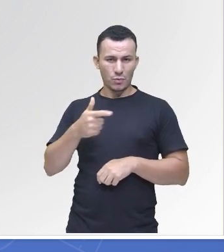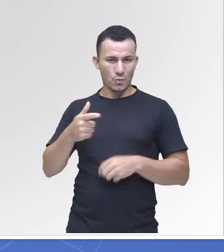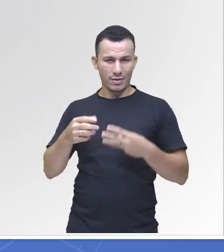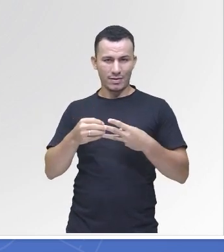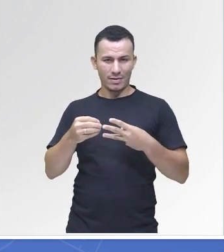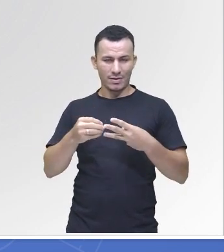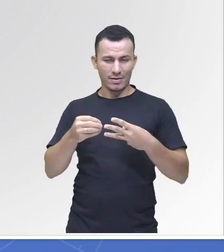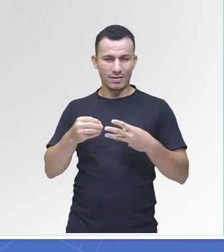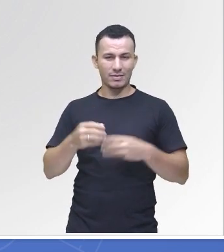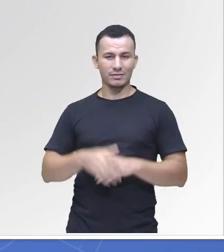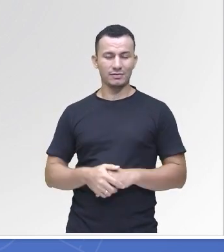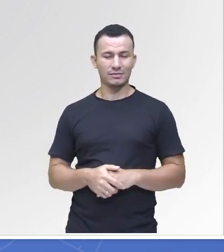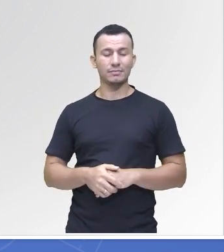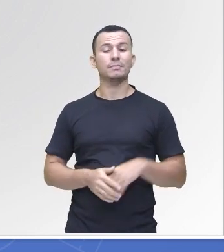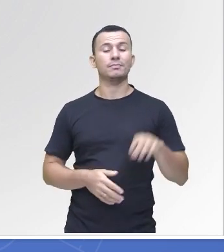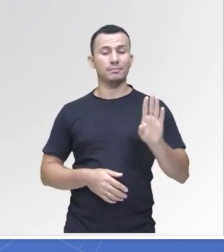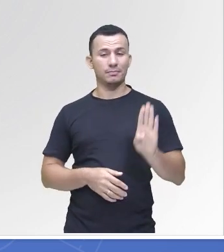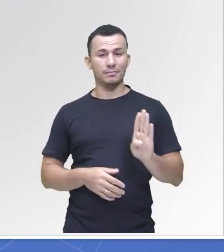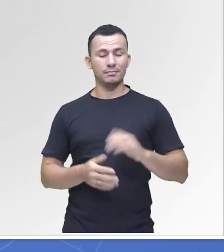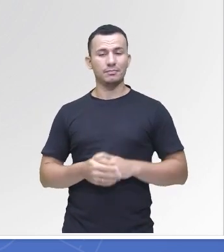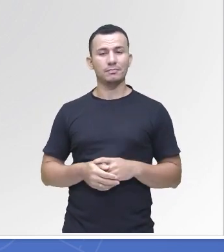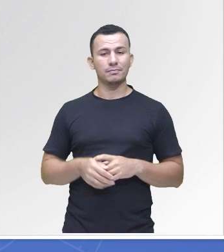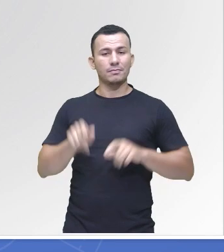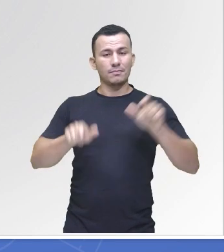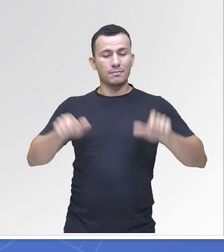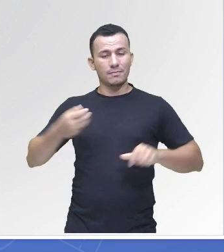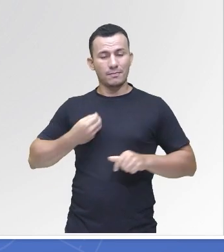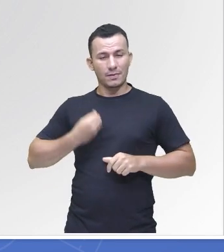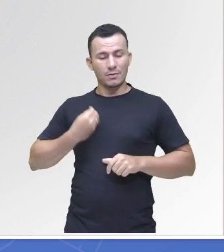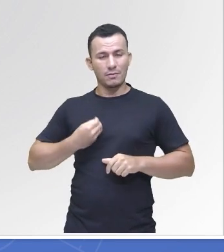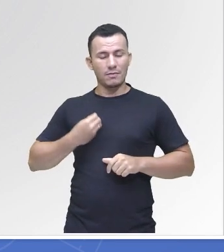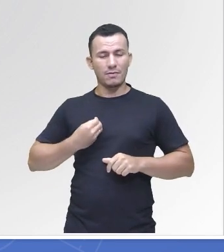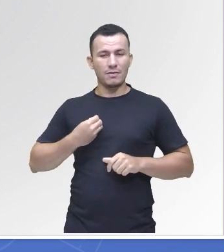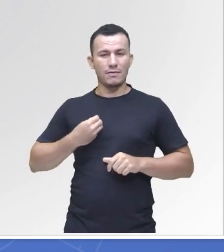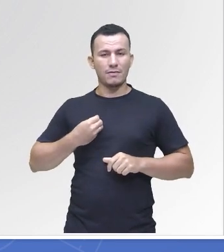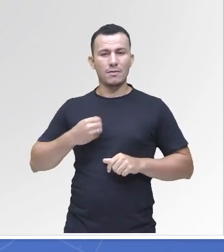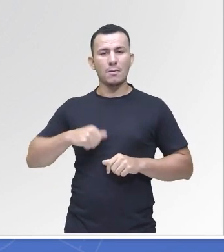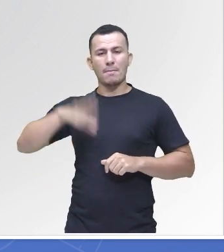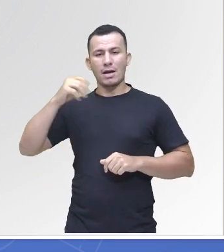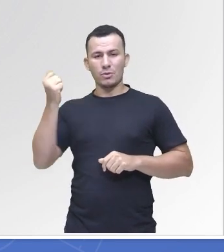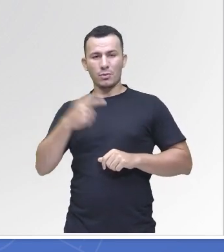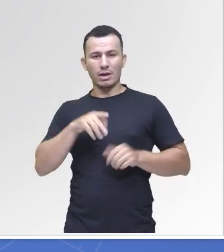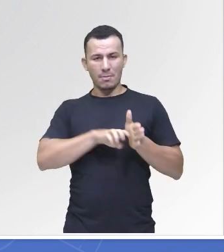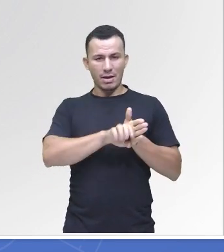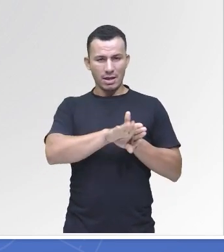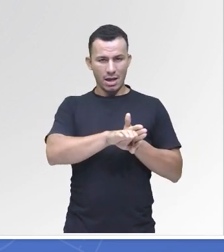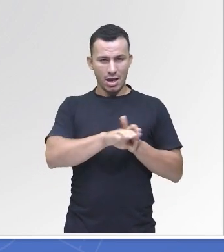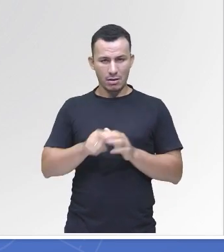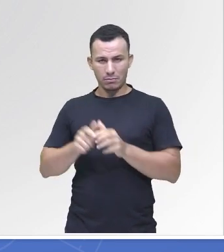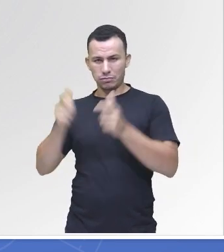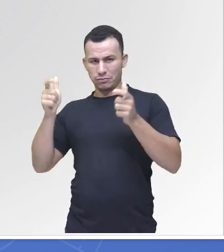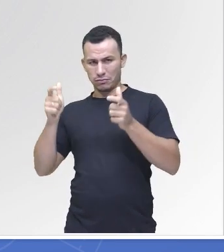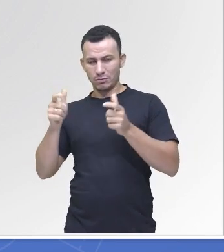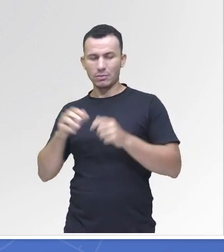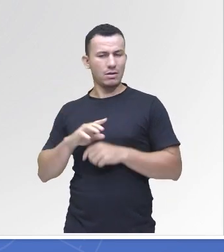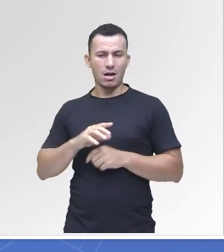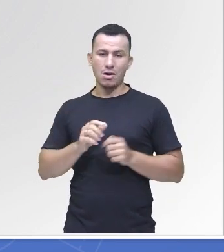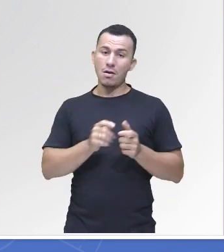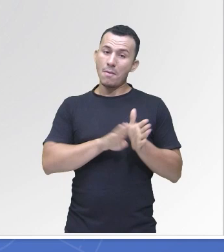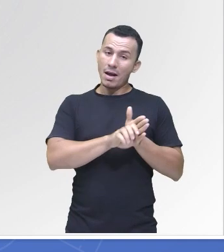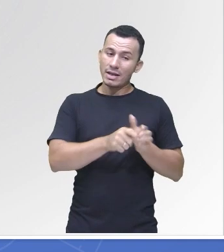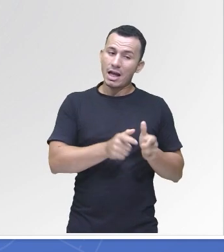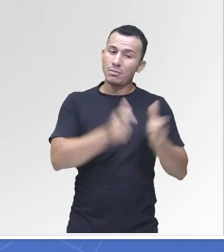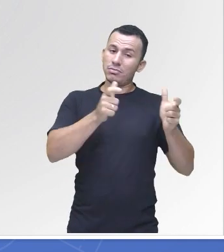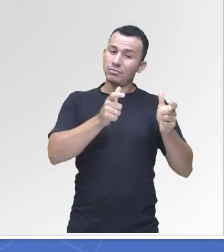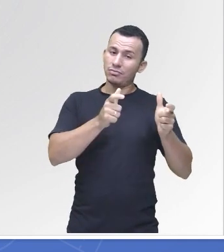célula. B. São seres vivos maiores que as bactérias, já está errado, né? Porque as bactérias são maiores que o vírus e eles não